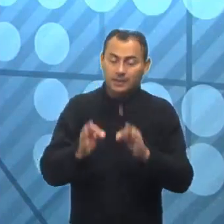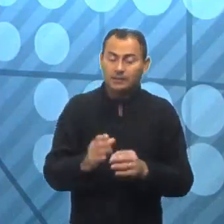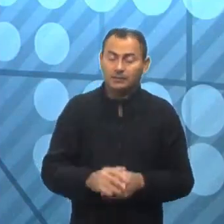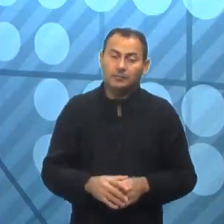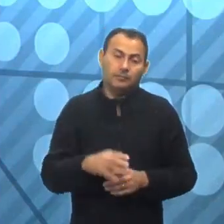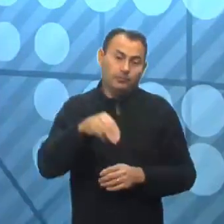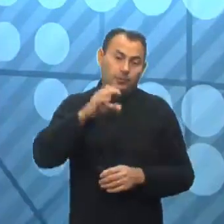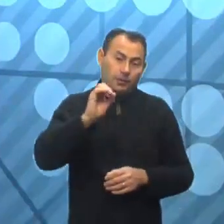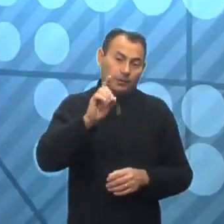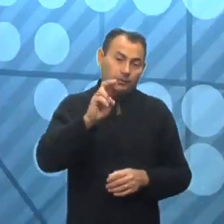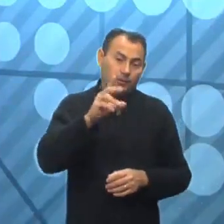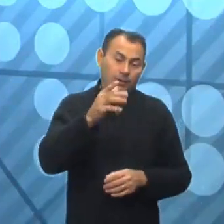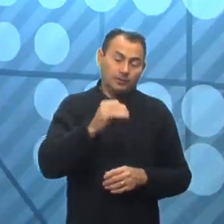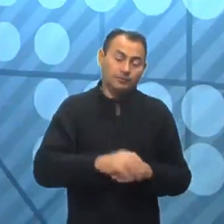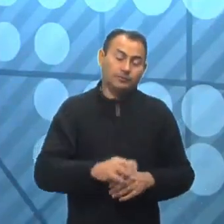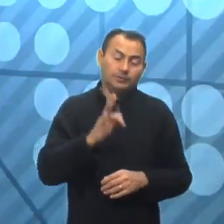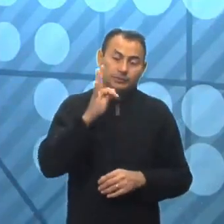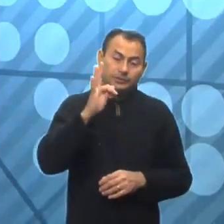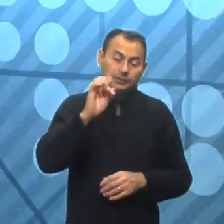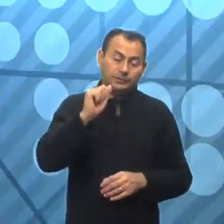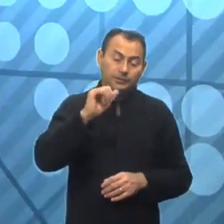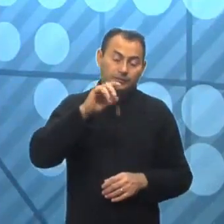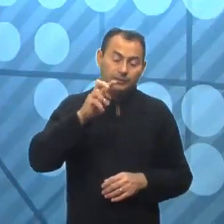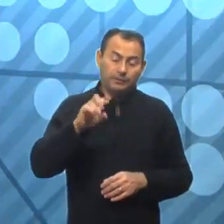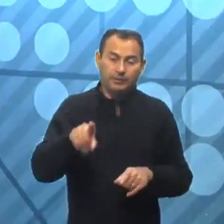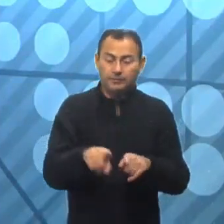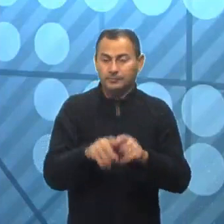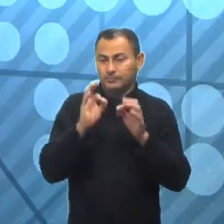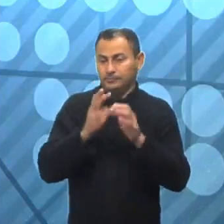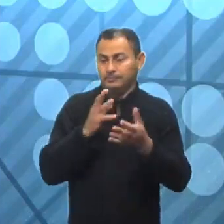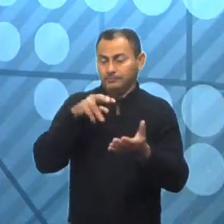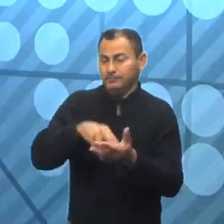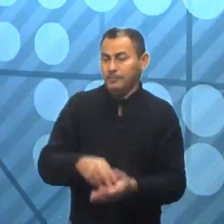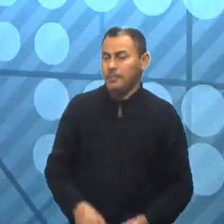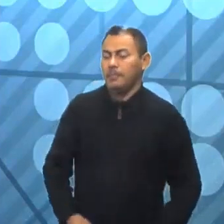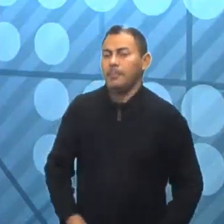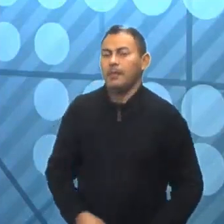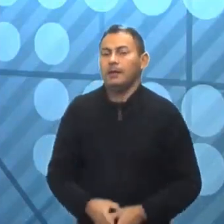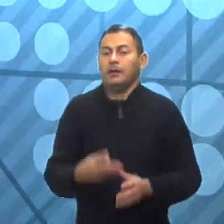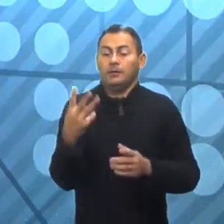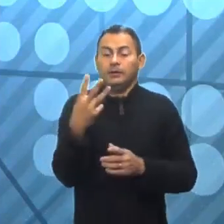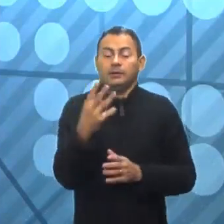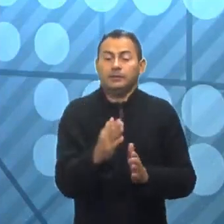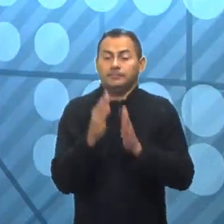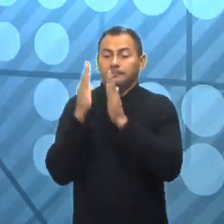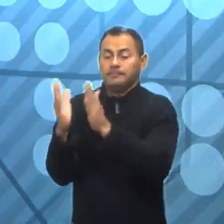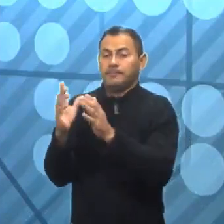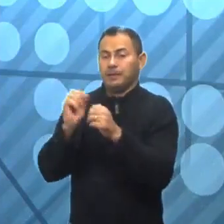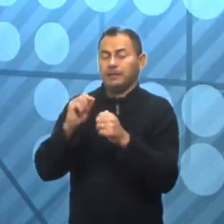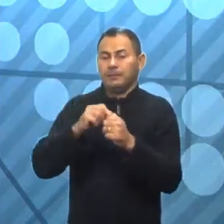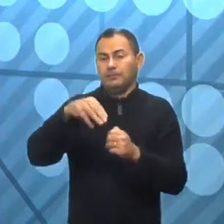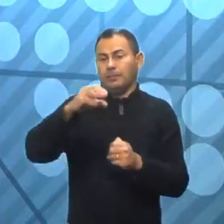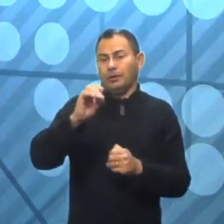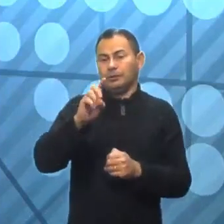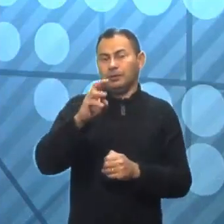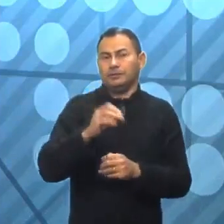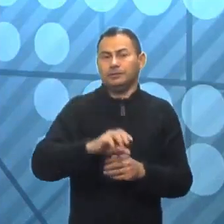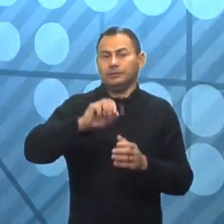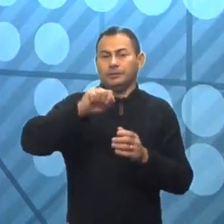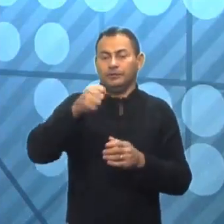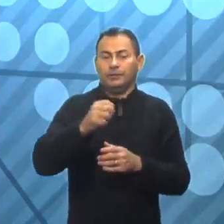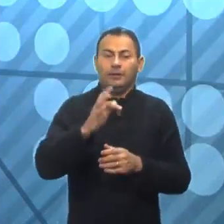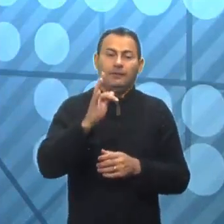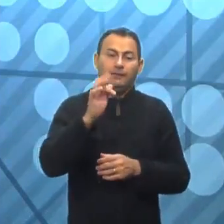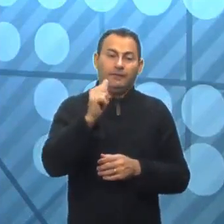essa é a modulação por chaveamento de frequência. Agora a terceira etapa é fazer a modulação por chaveamento